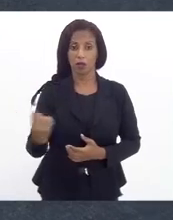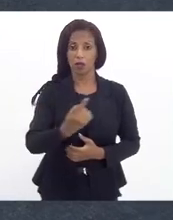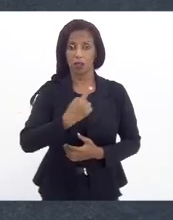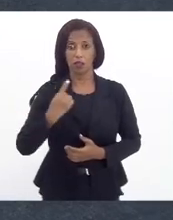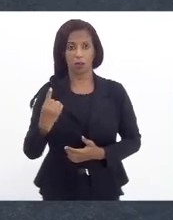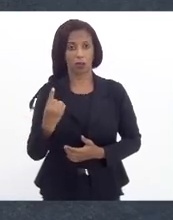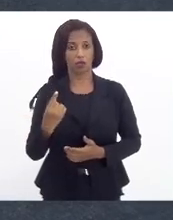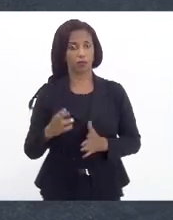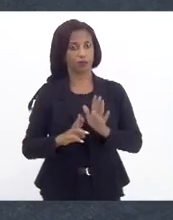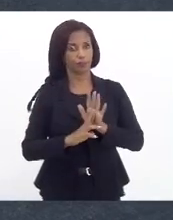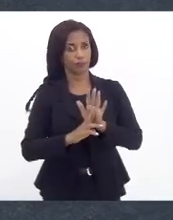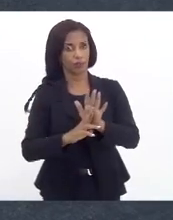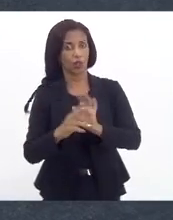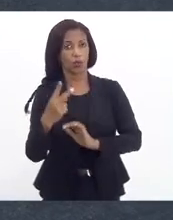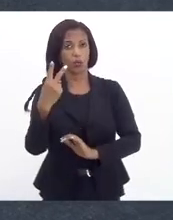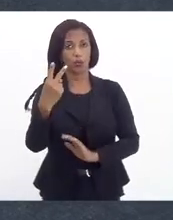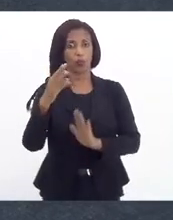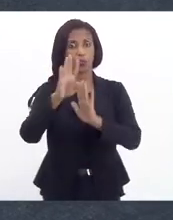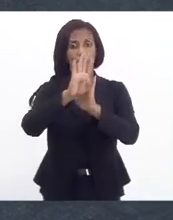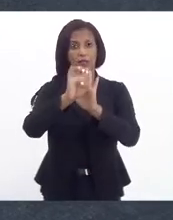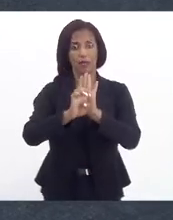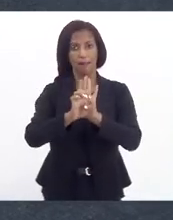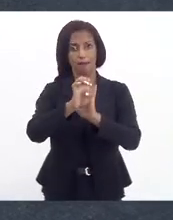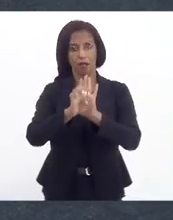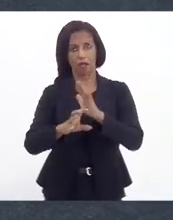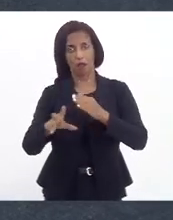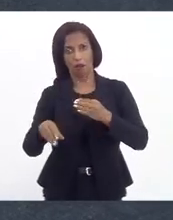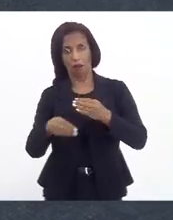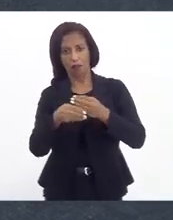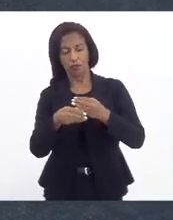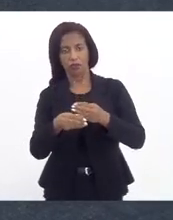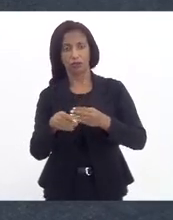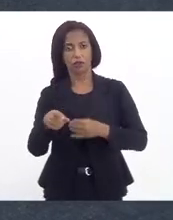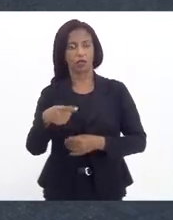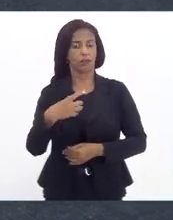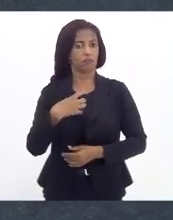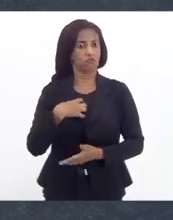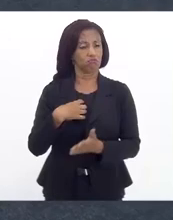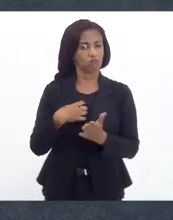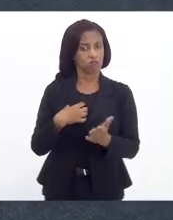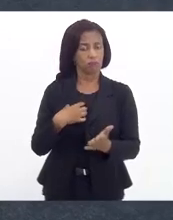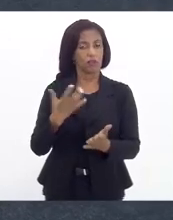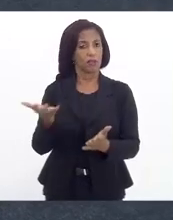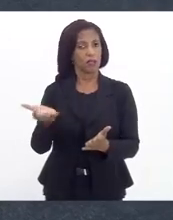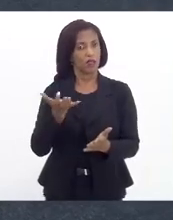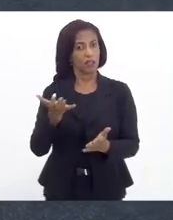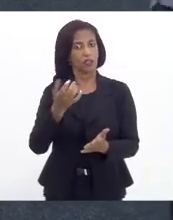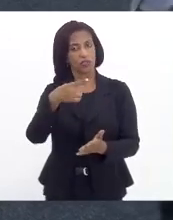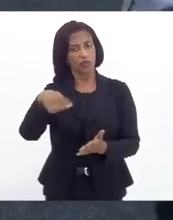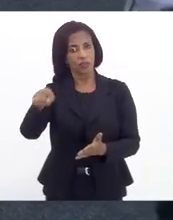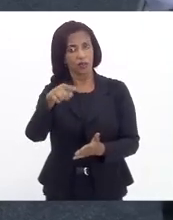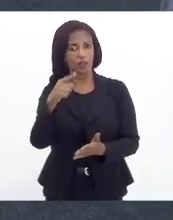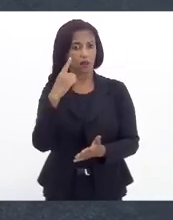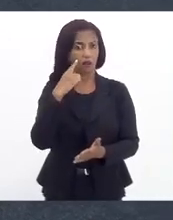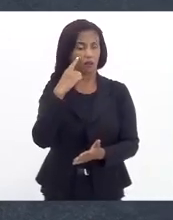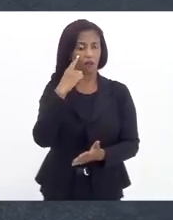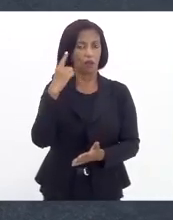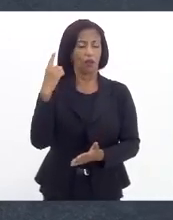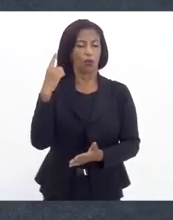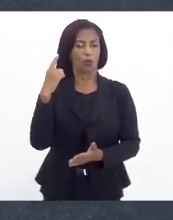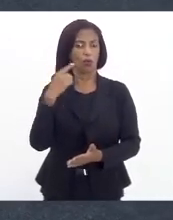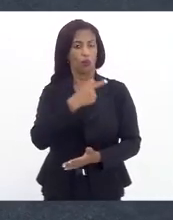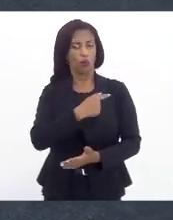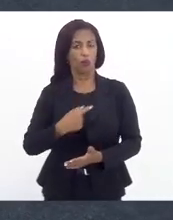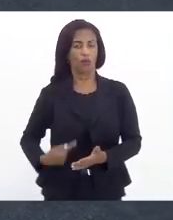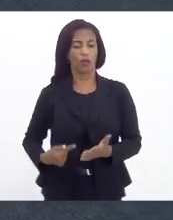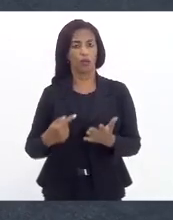apresentamos duas emendas aditivas nesse sentido, e a gente quer aqui ouvir o governo com relação a